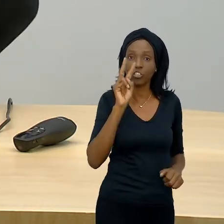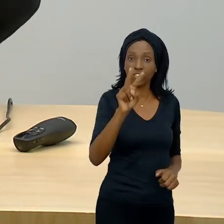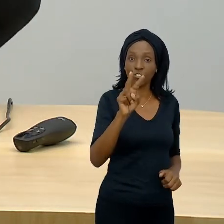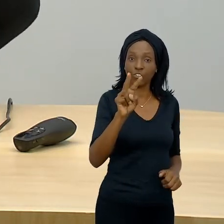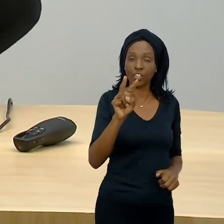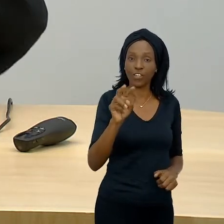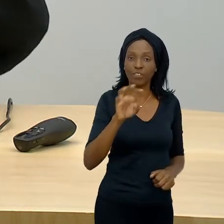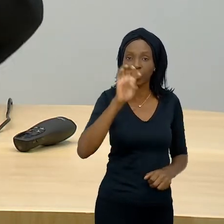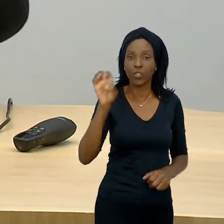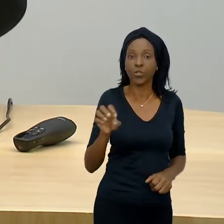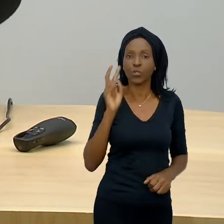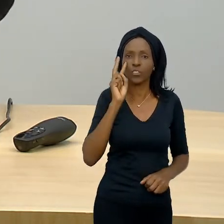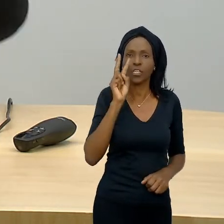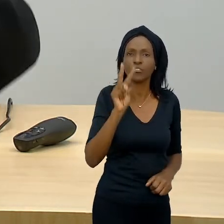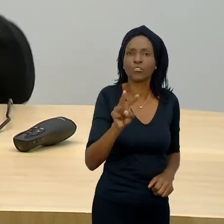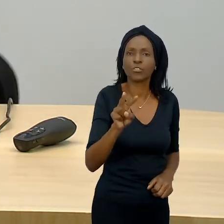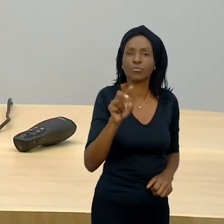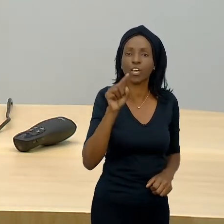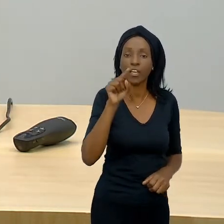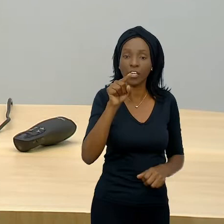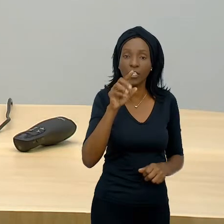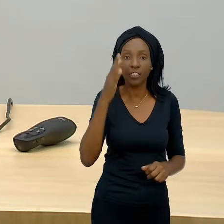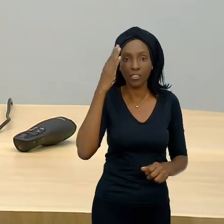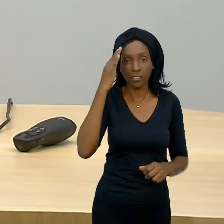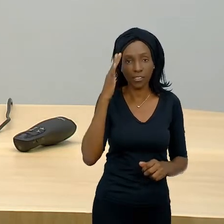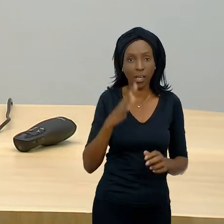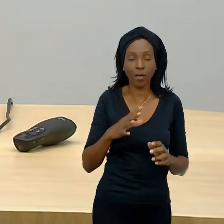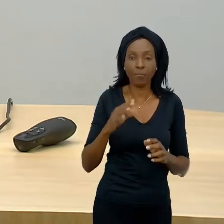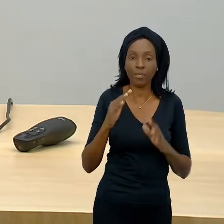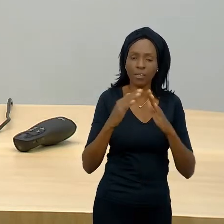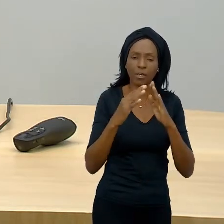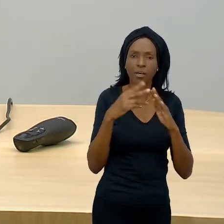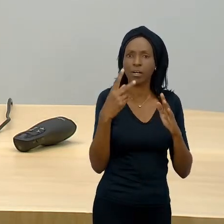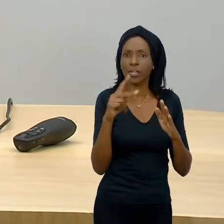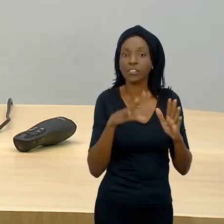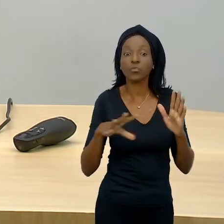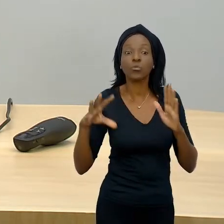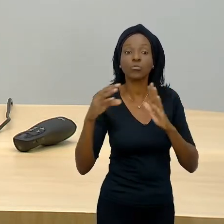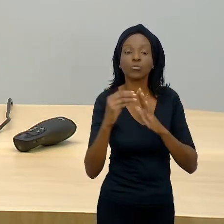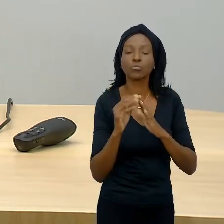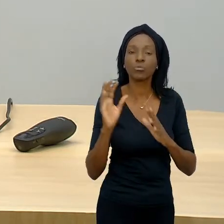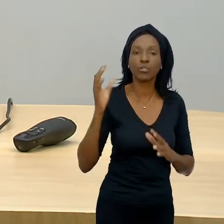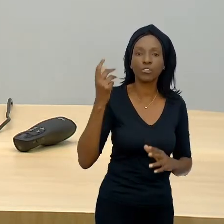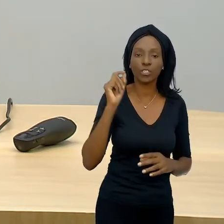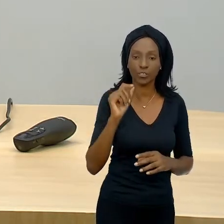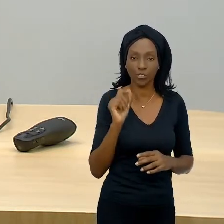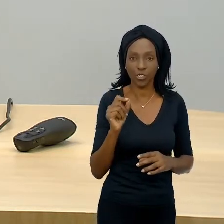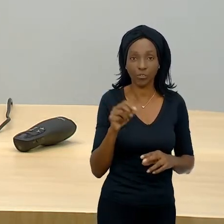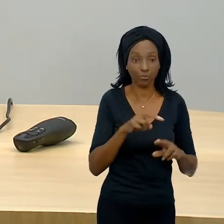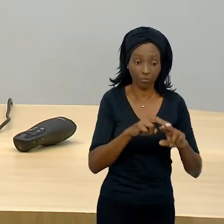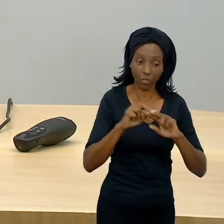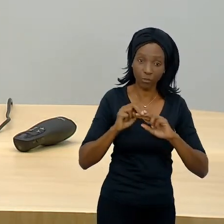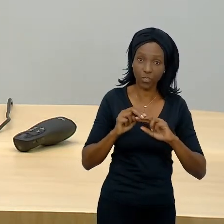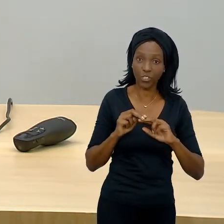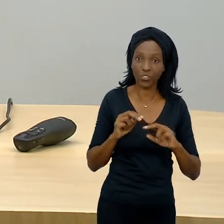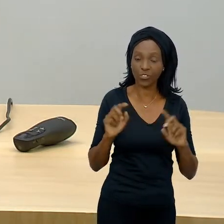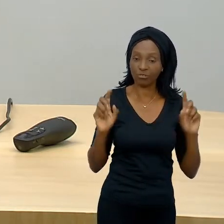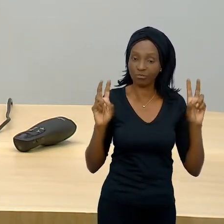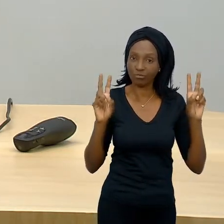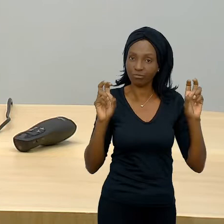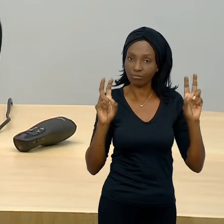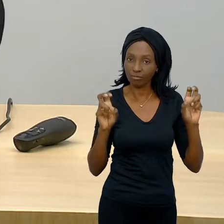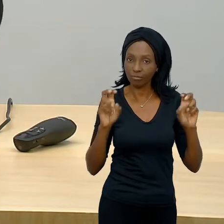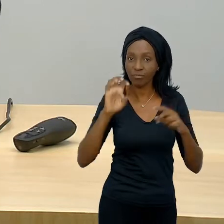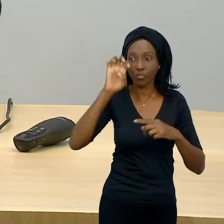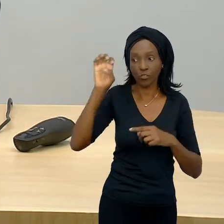que assiste você e o que você está fazendo dentro da sua casa. Por isso que o lema desse governo, desse Estado,